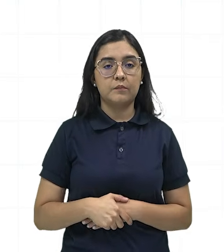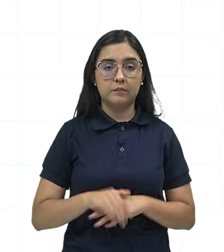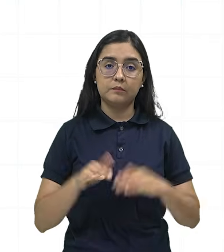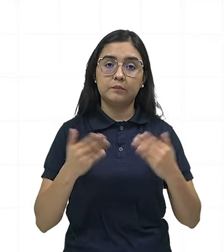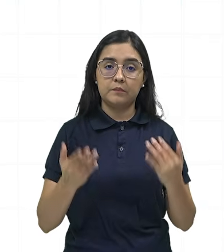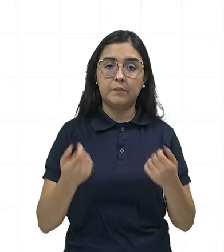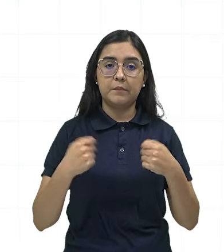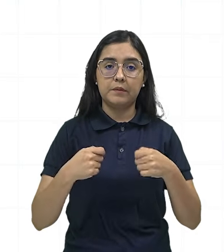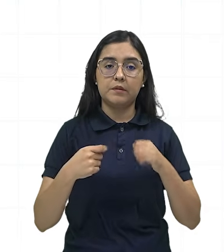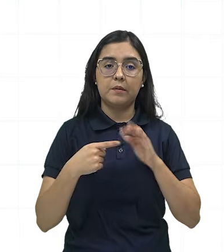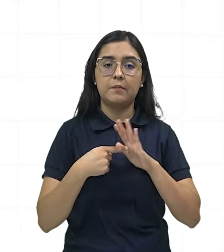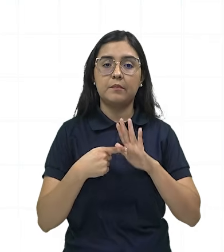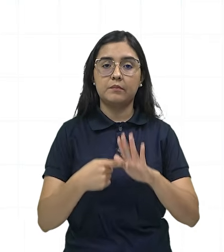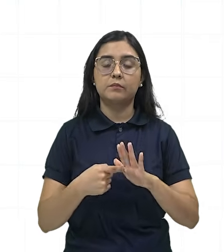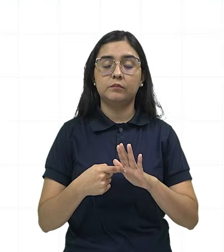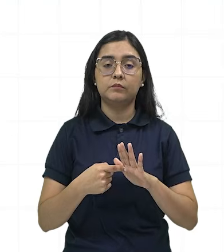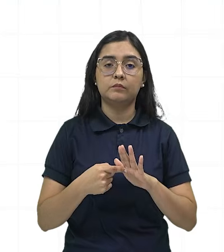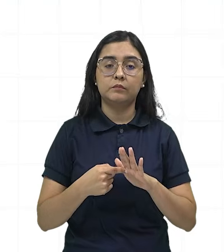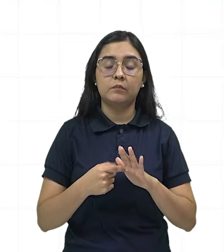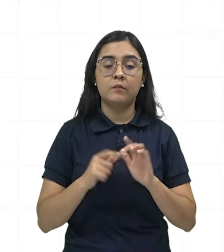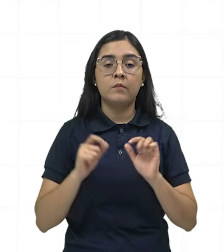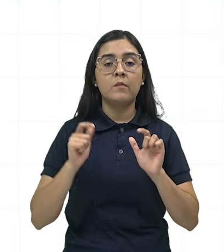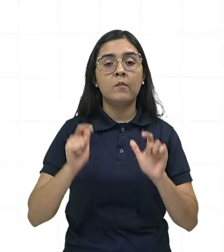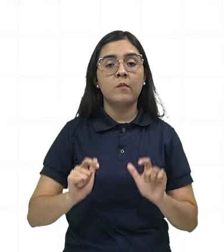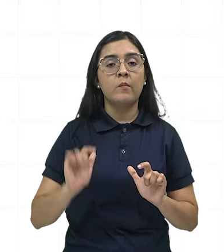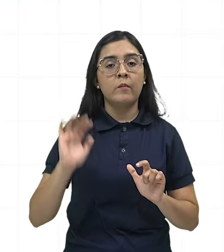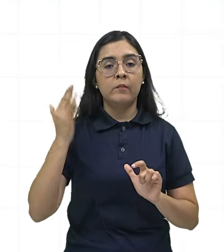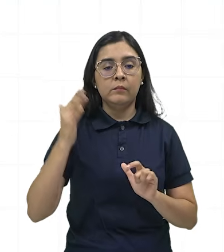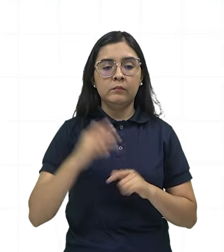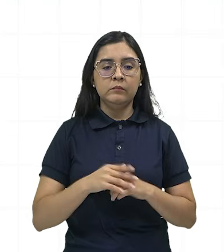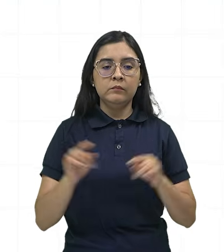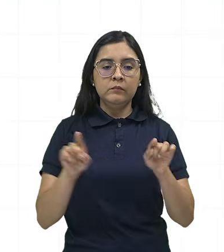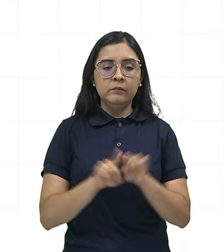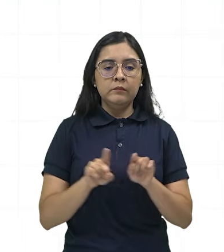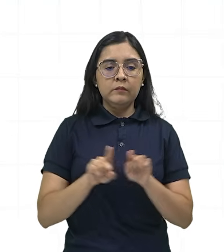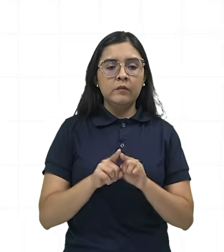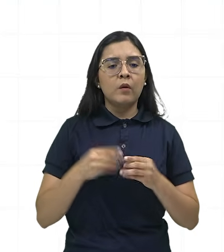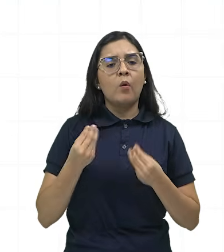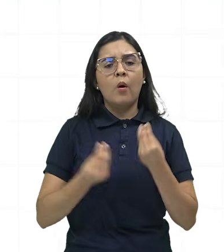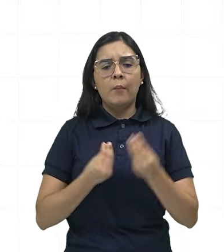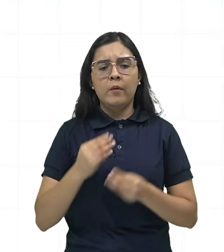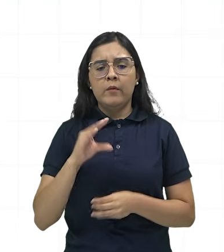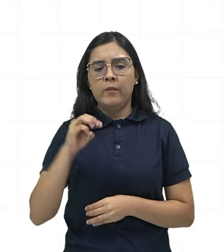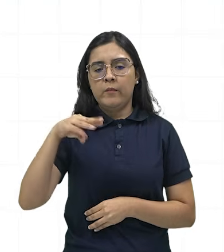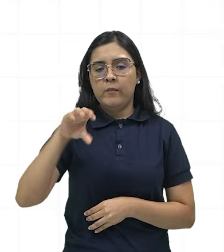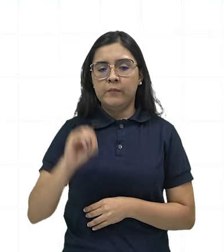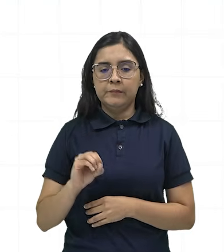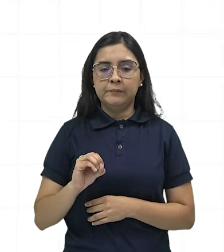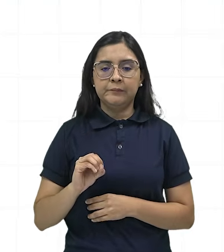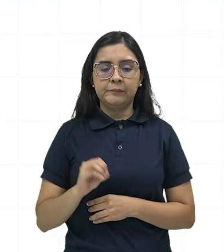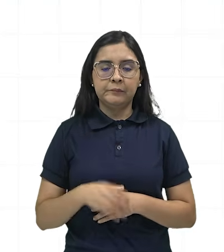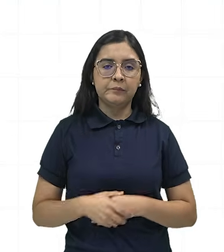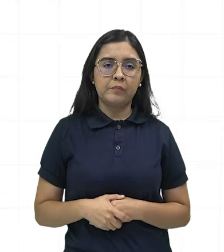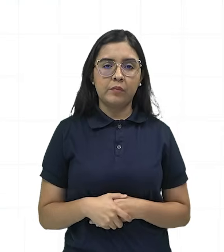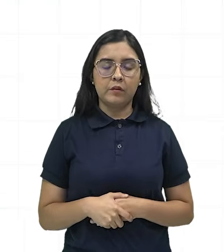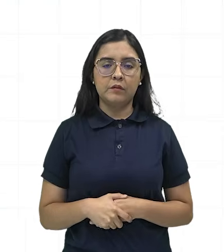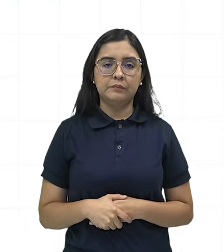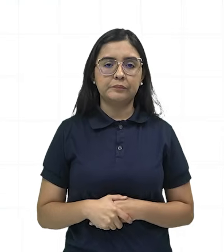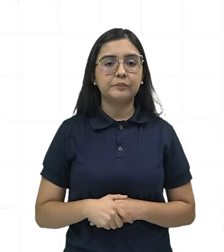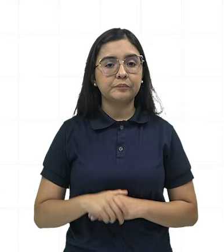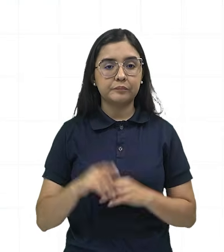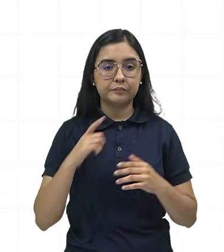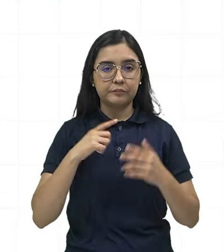ter que dizer onde foi. E o como é o modo que ocorreu o evento. Como lá